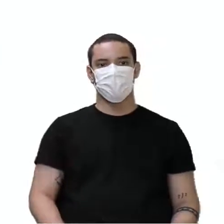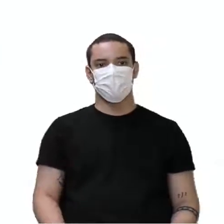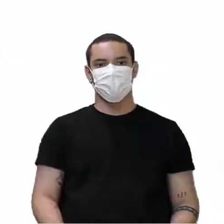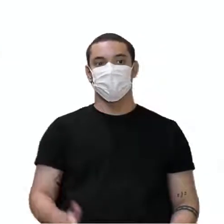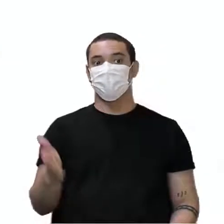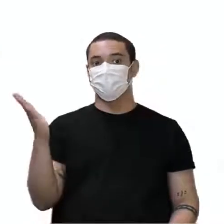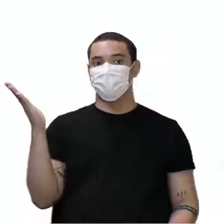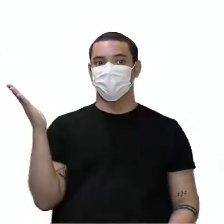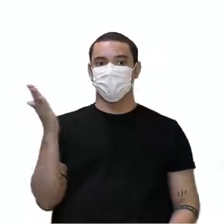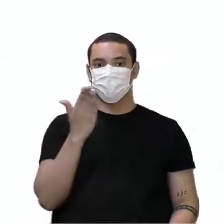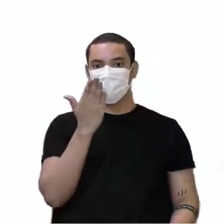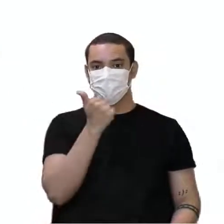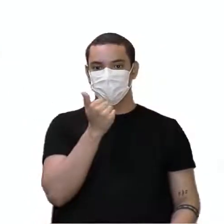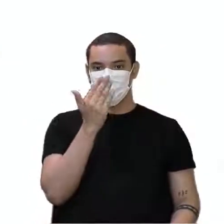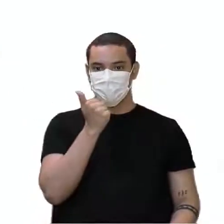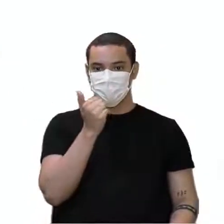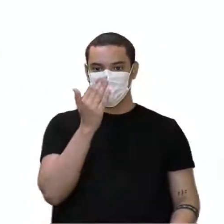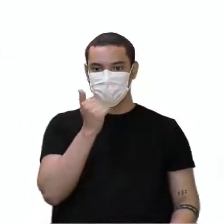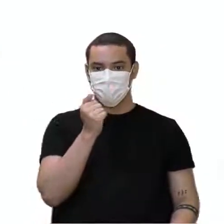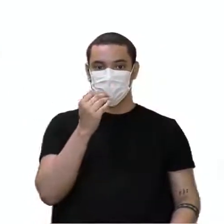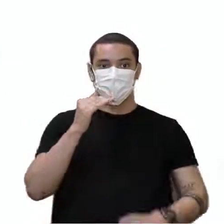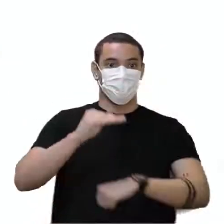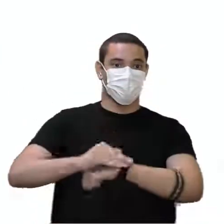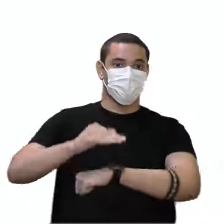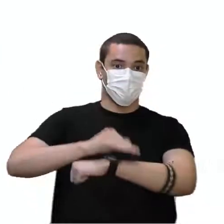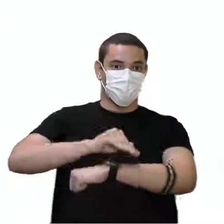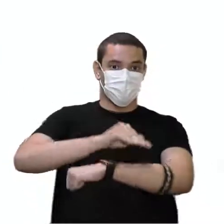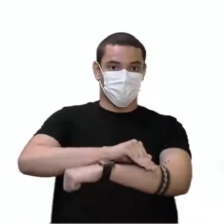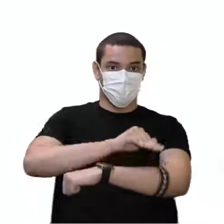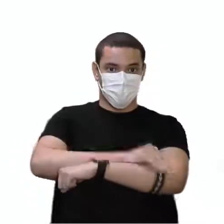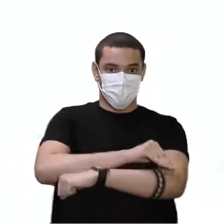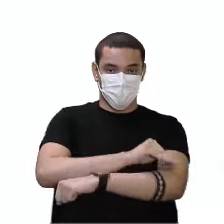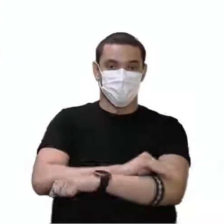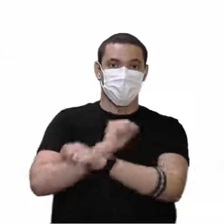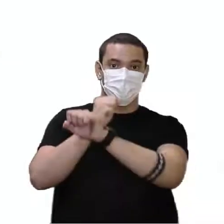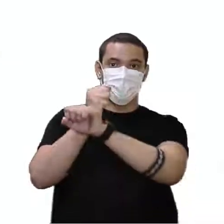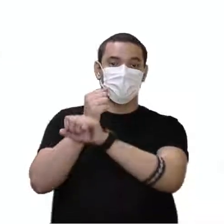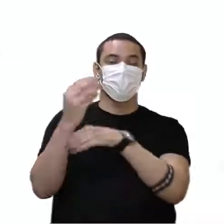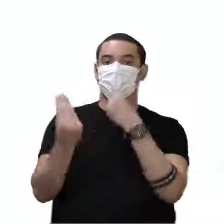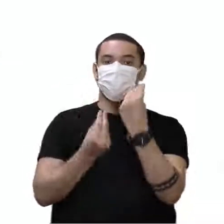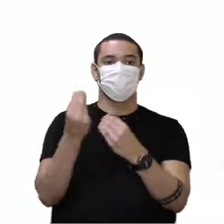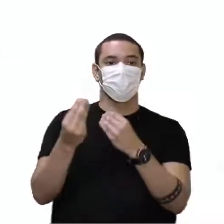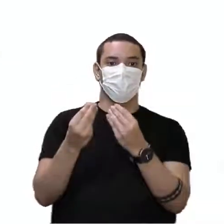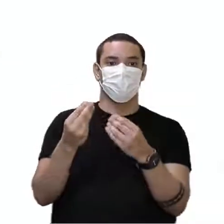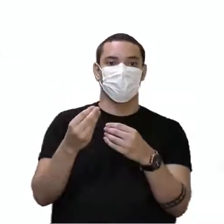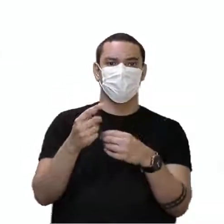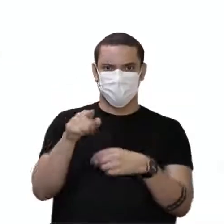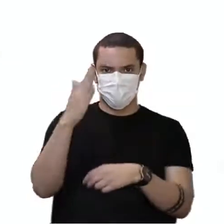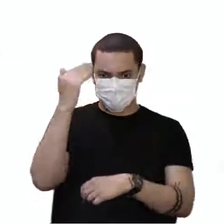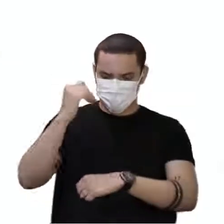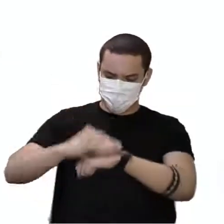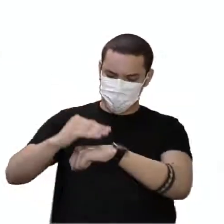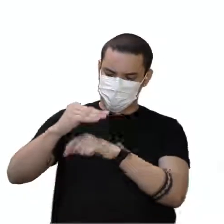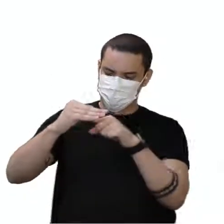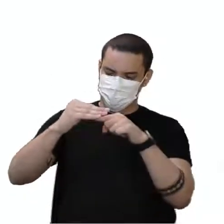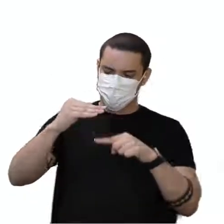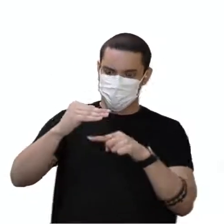frog legs, comer perna de rã. Será? Como é que faz essa pergunta aí? Você já sabe,